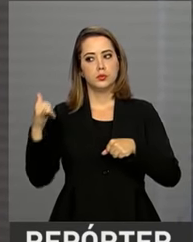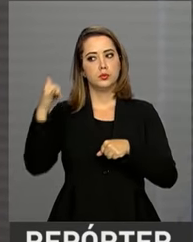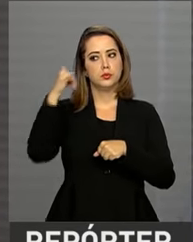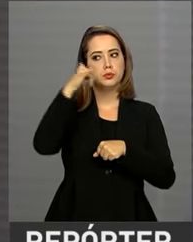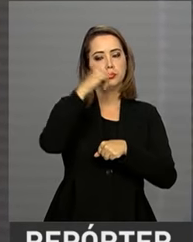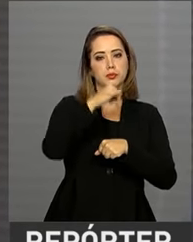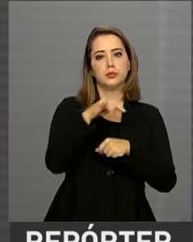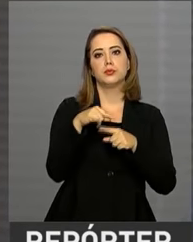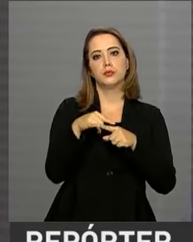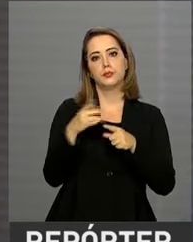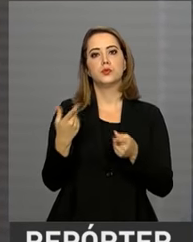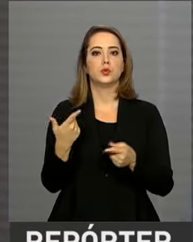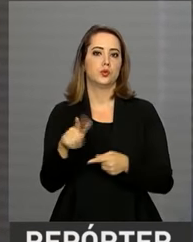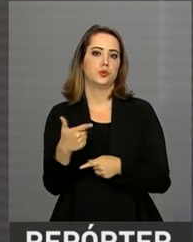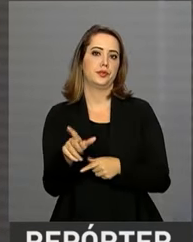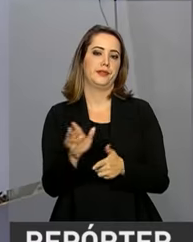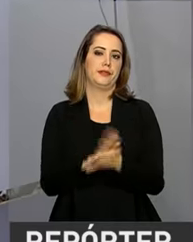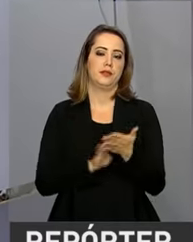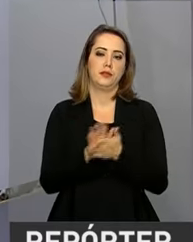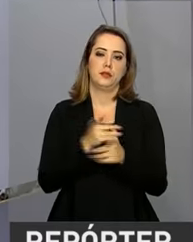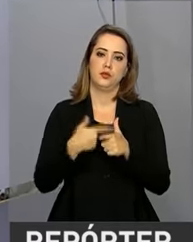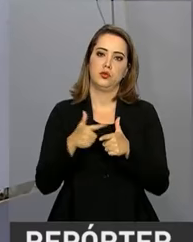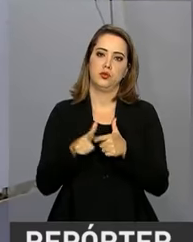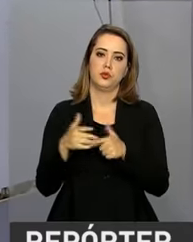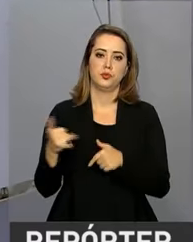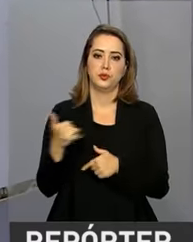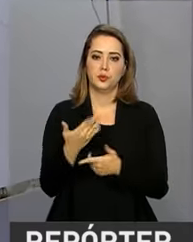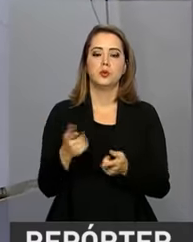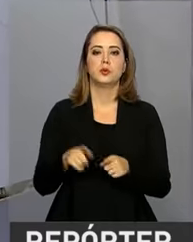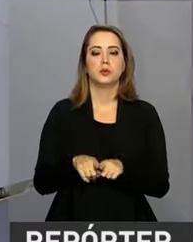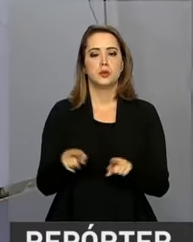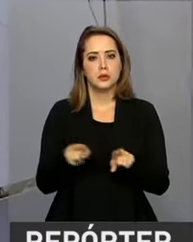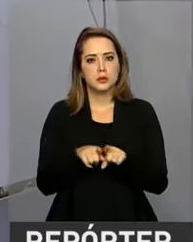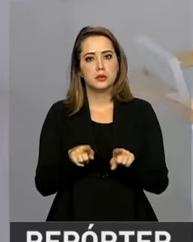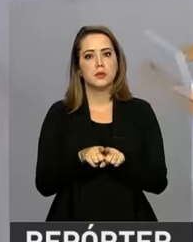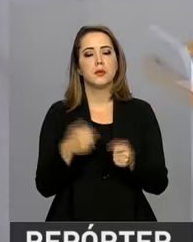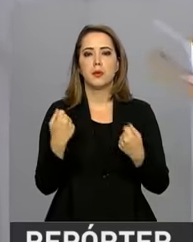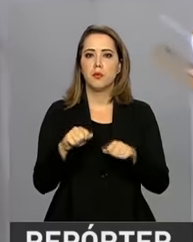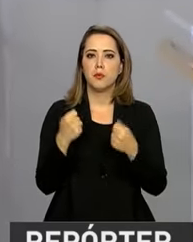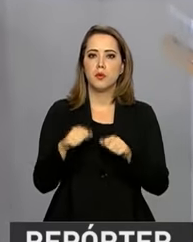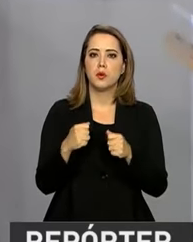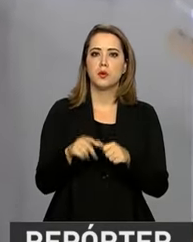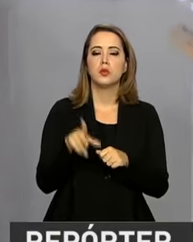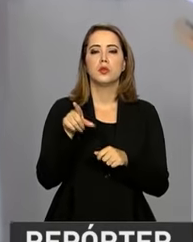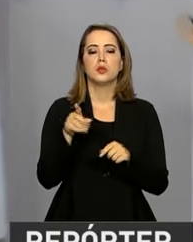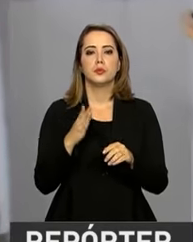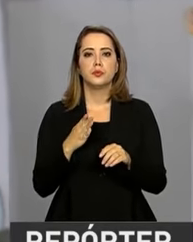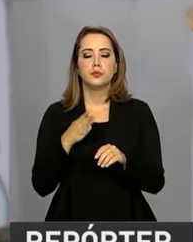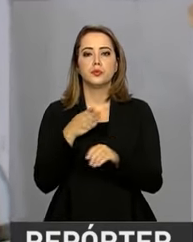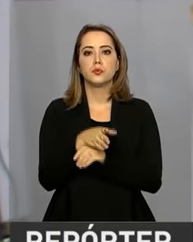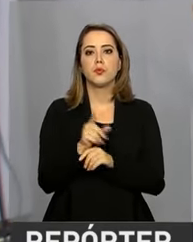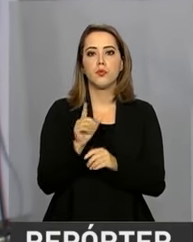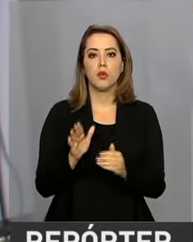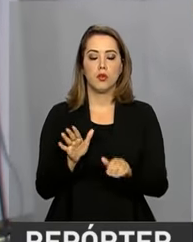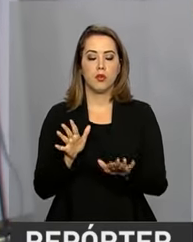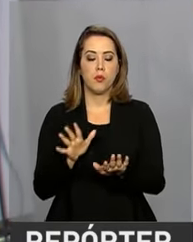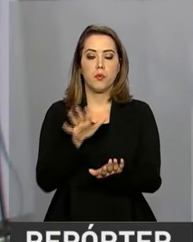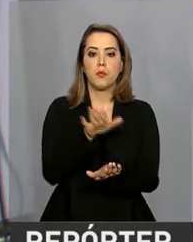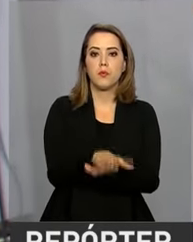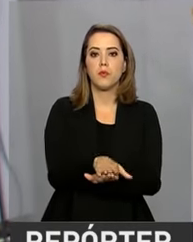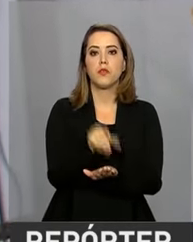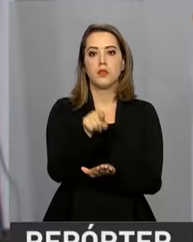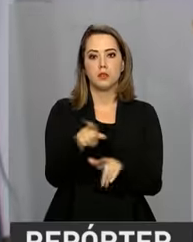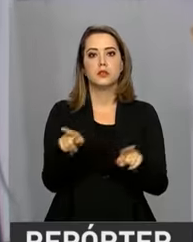aeronaves durante o evento. Outra preocupação é com a acessibilidade e a garantia de atendimento especializado. Pelo